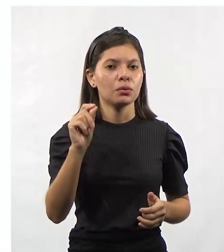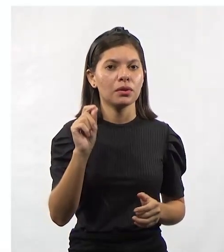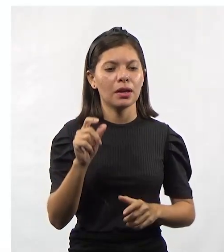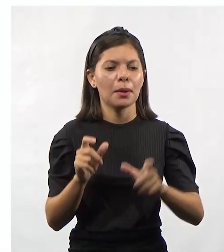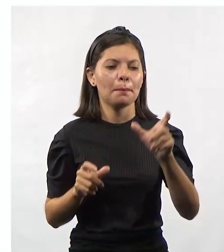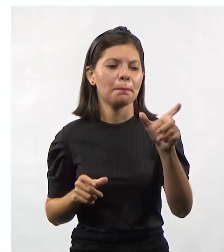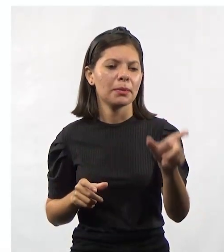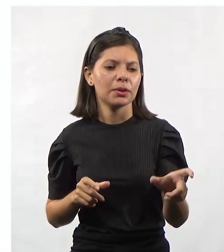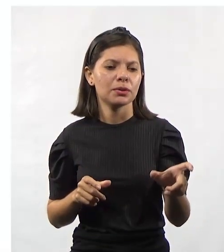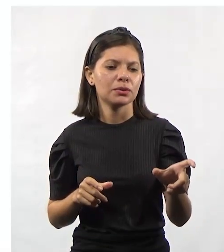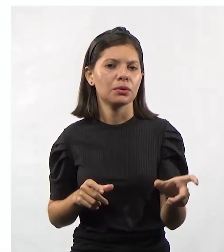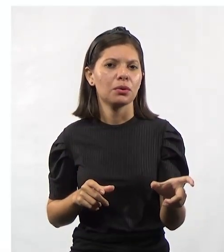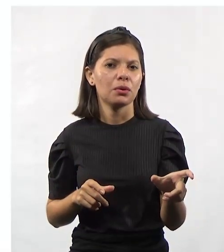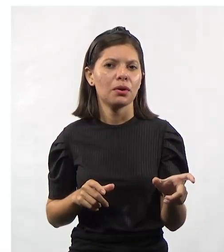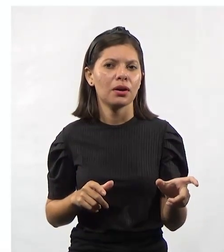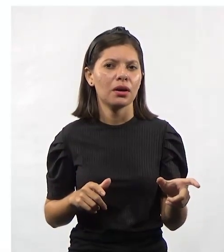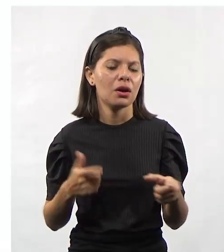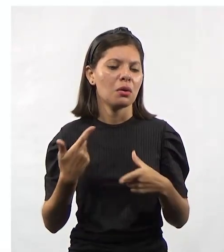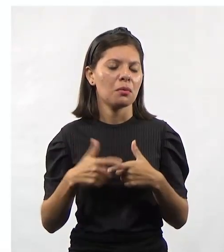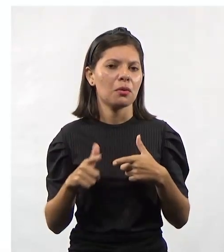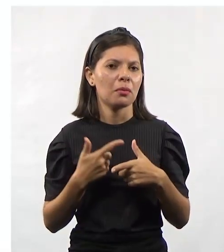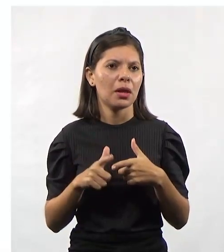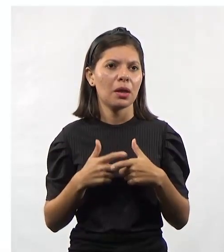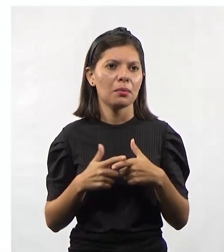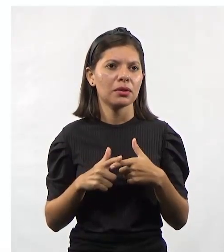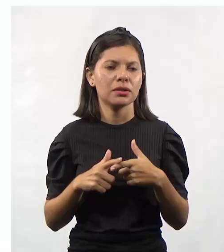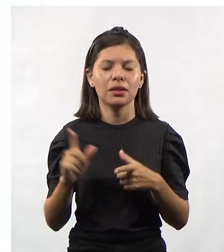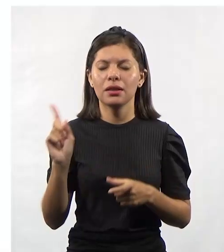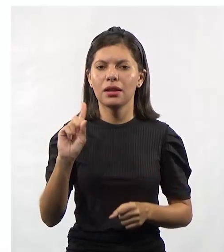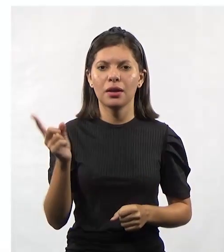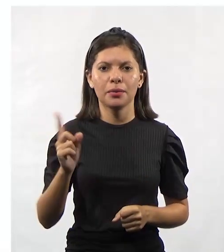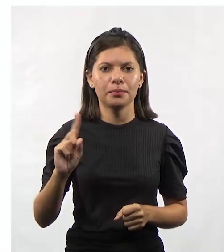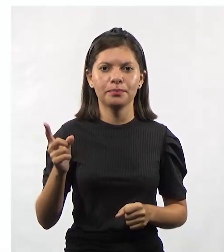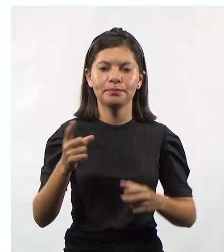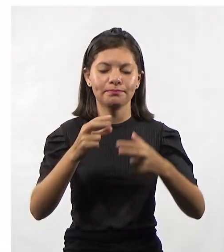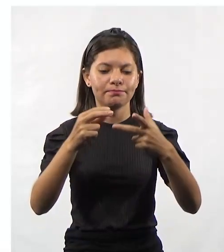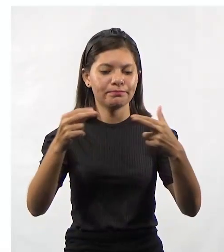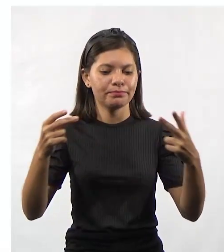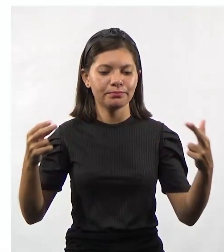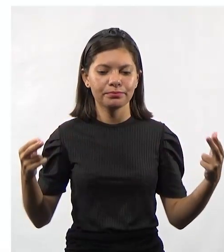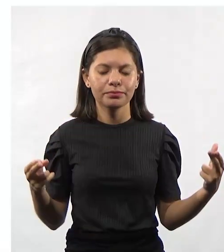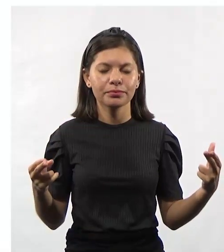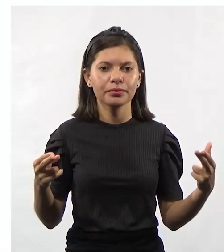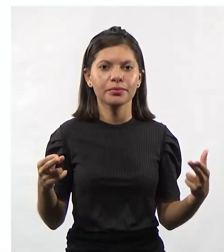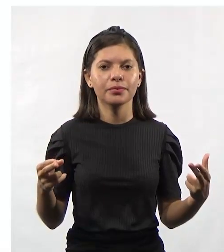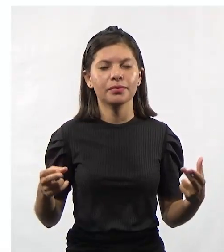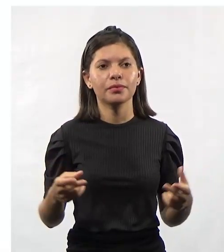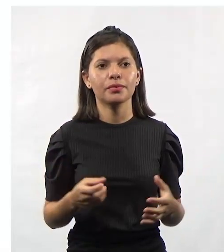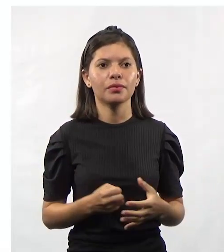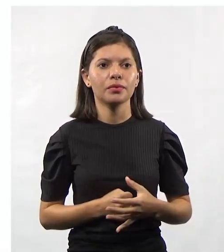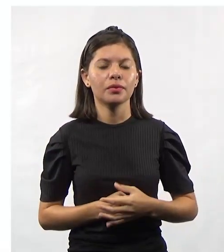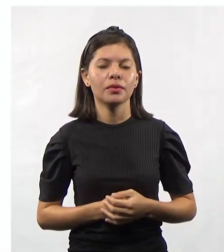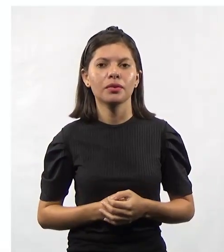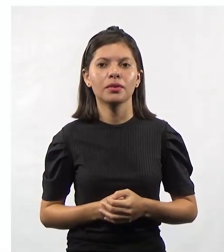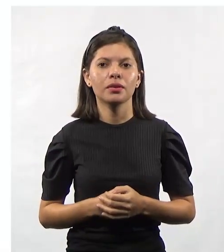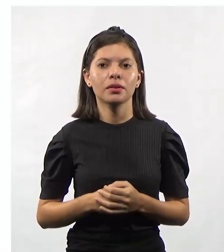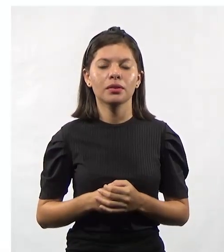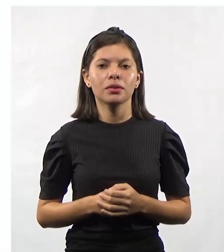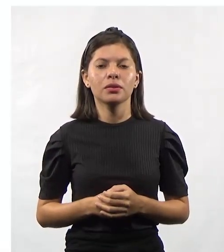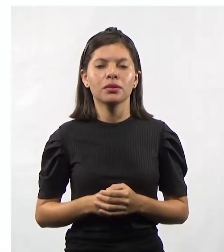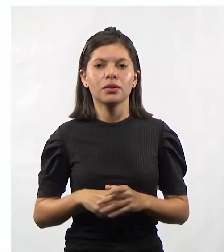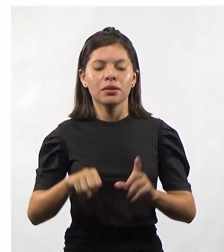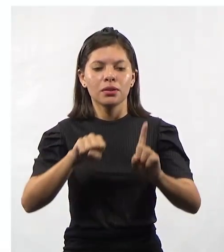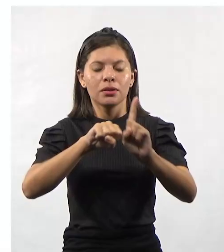juntas, não é só referente a pessoas com deficiências físicas, não, né? É toda a diversidade,